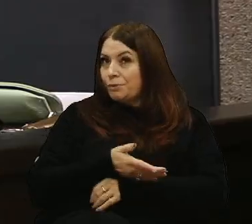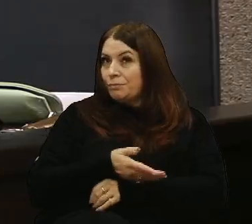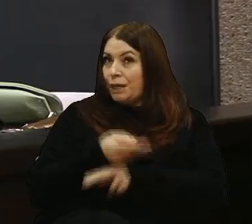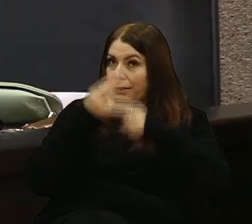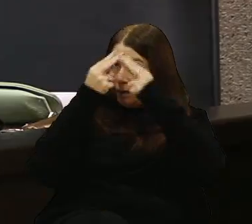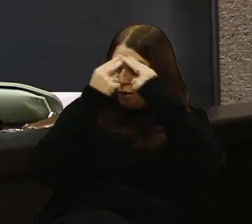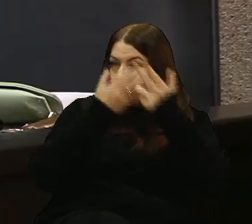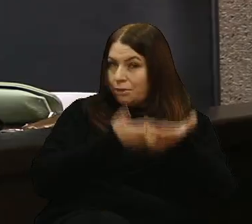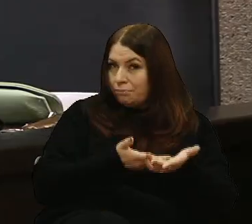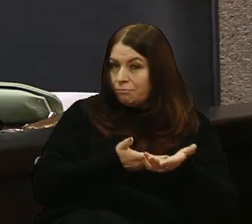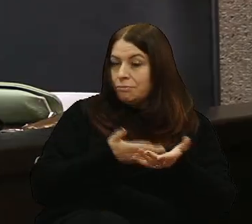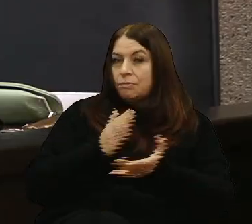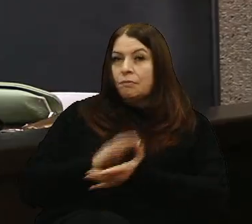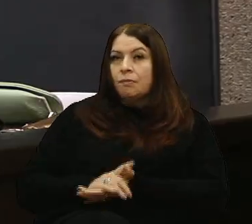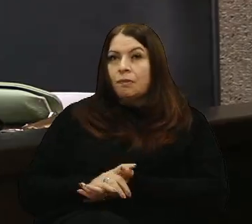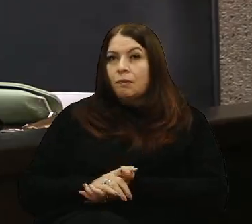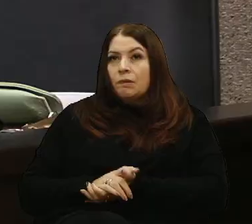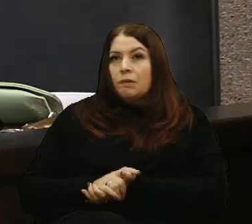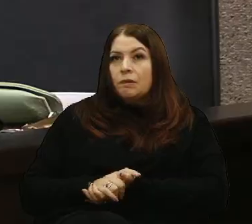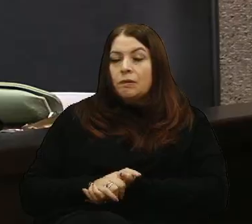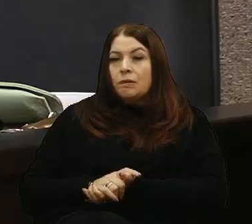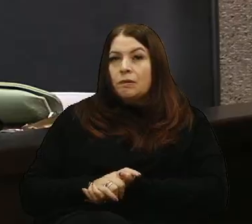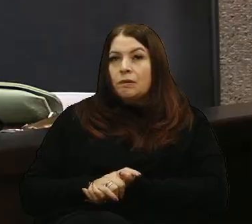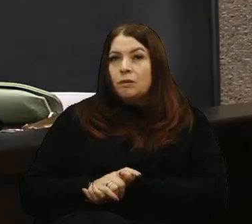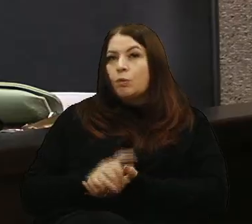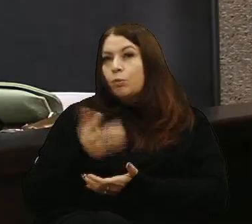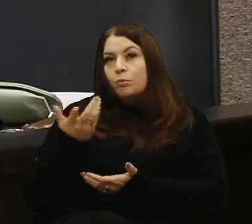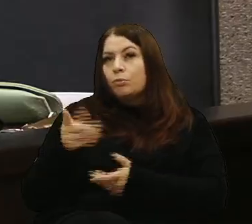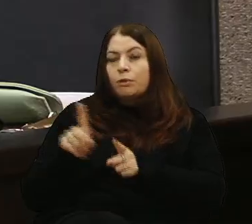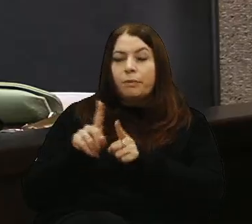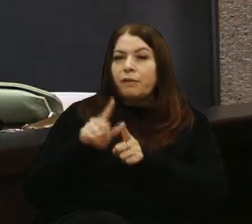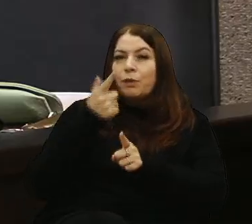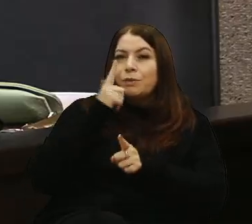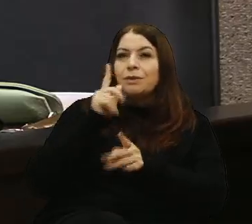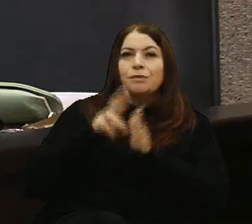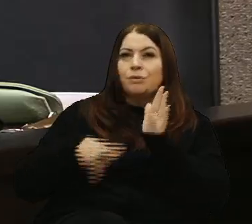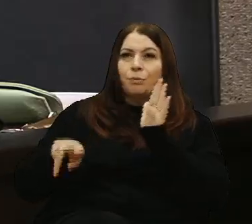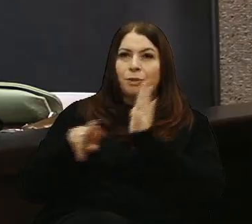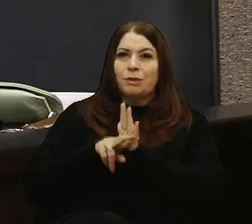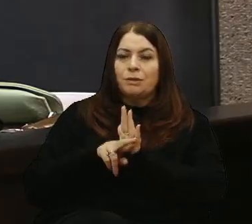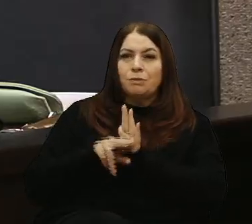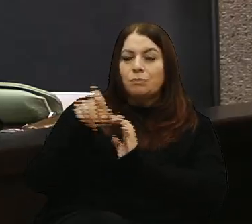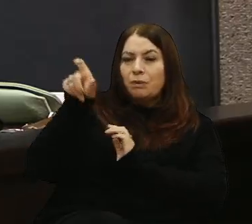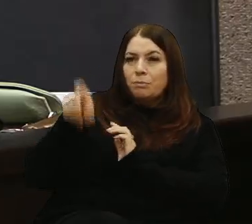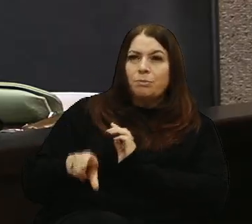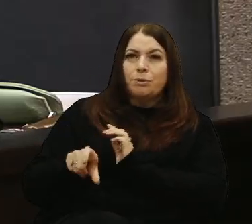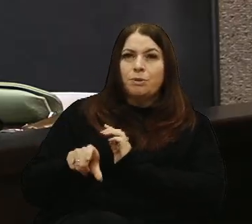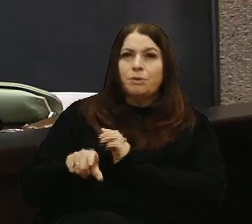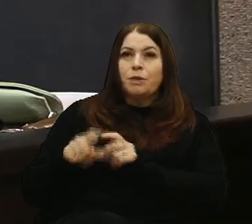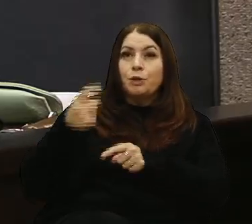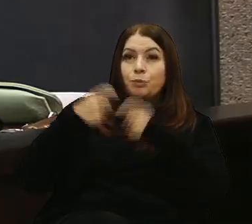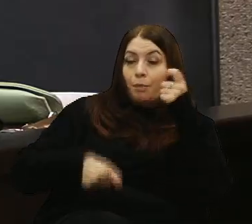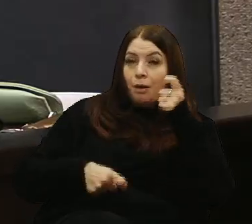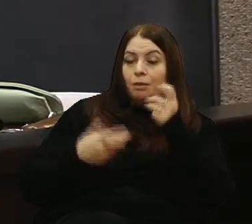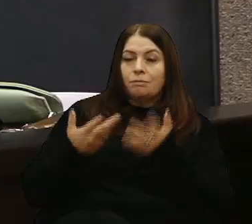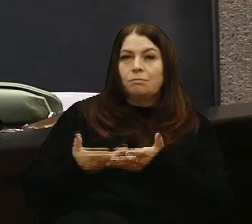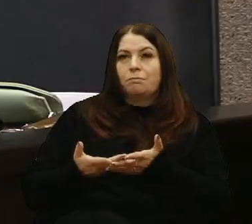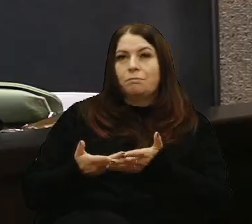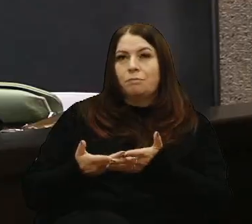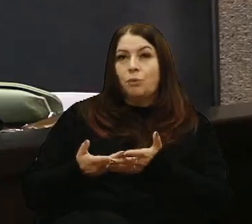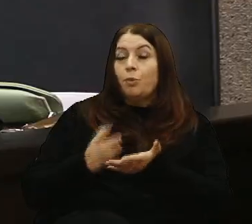né? Ou quem vai conseguir fazer essa recuperação de uma pessoa que é estuprada ou que